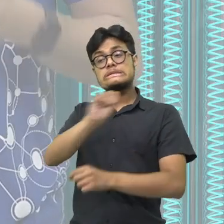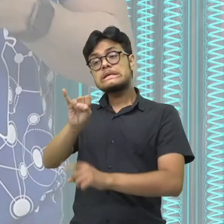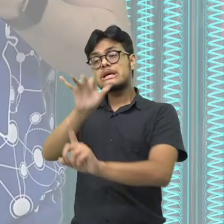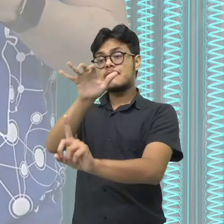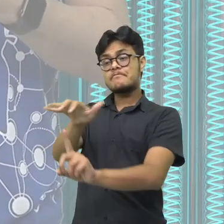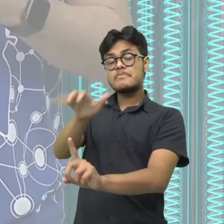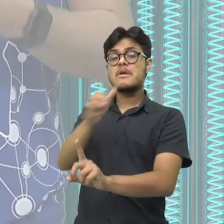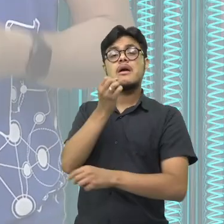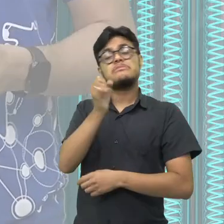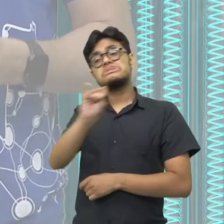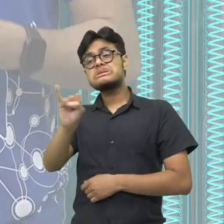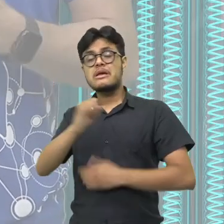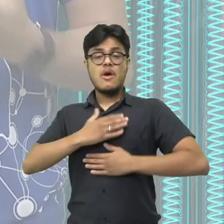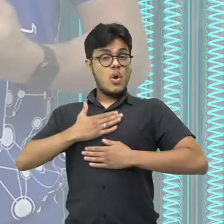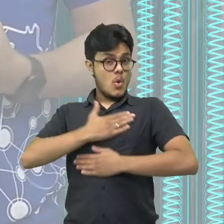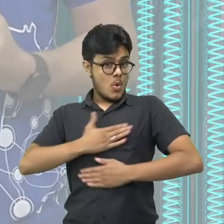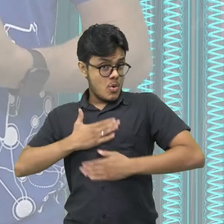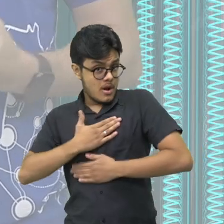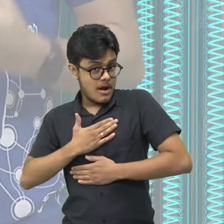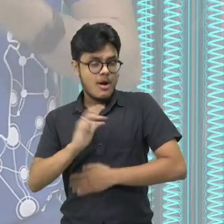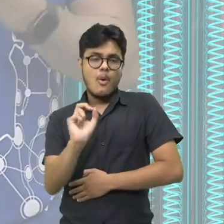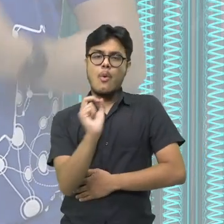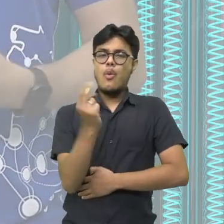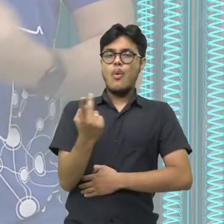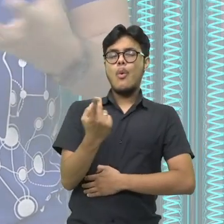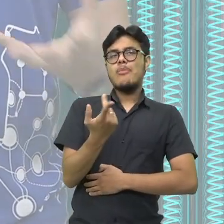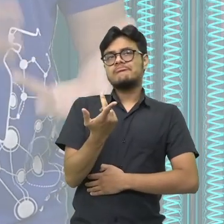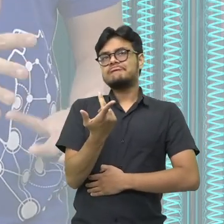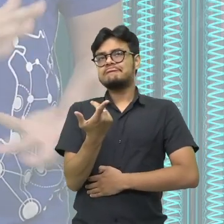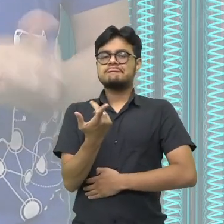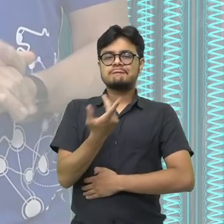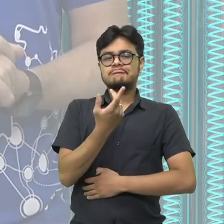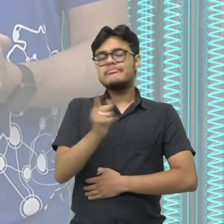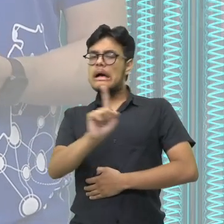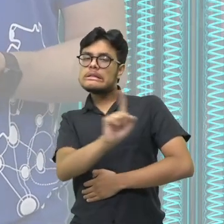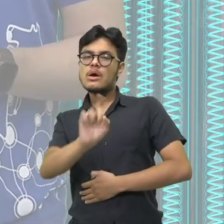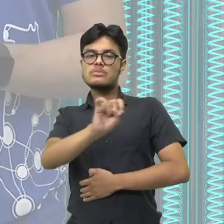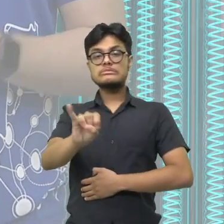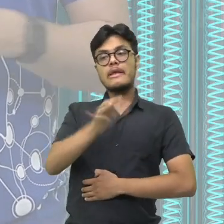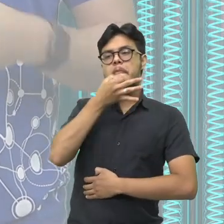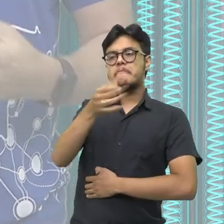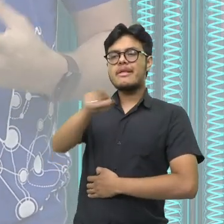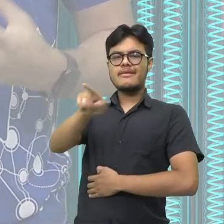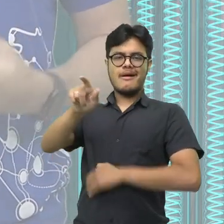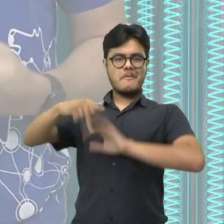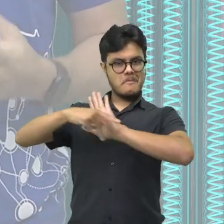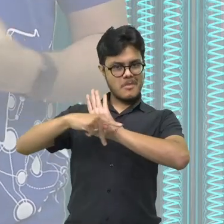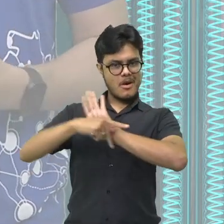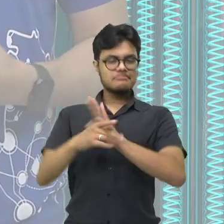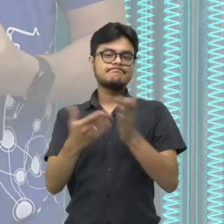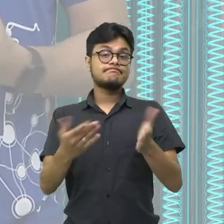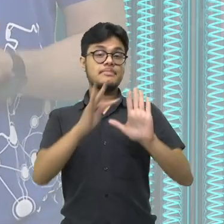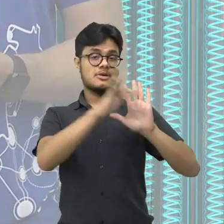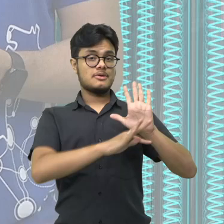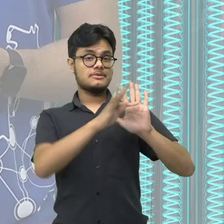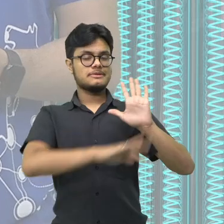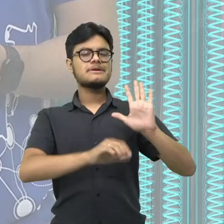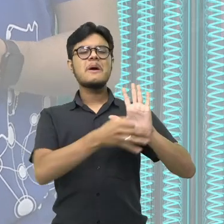convencer a quem está lendo ali aquele texto sobre o assunto que ele está tratando. Então, por isso nós chamamos de